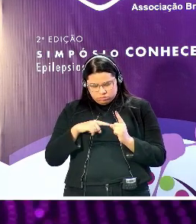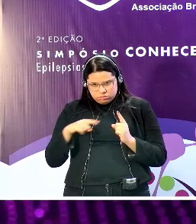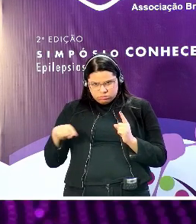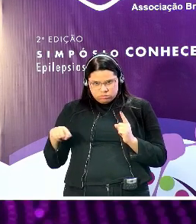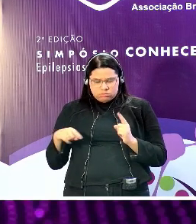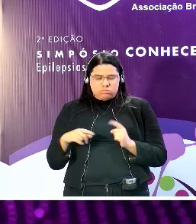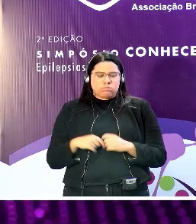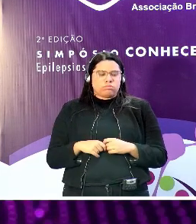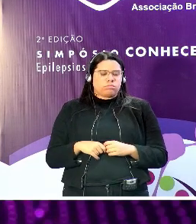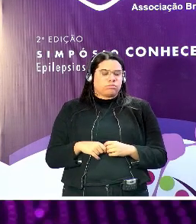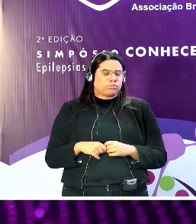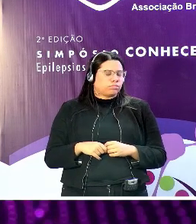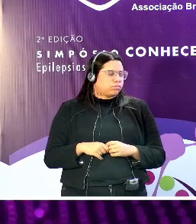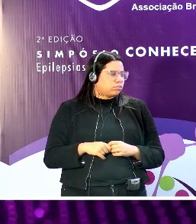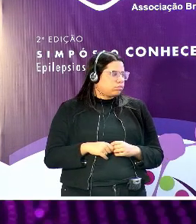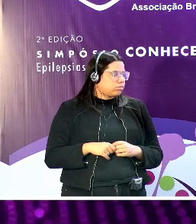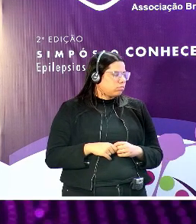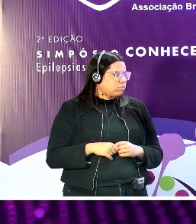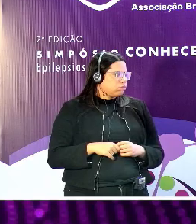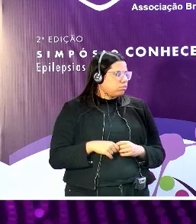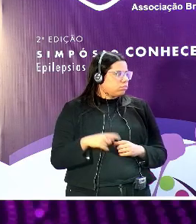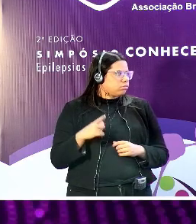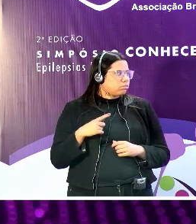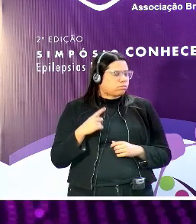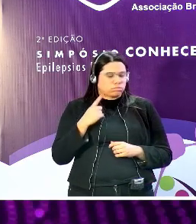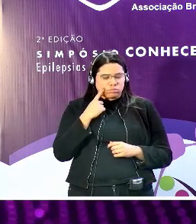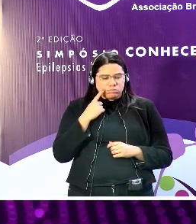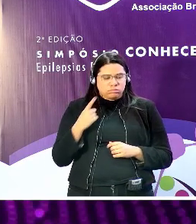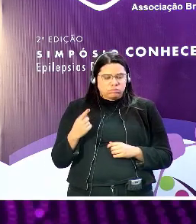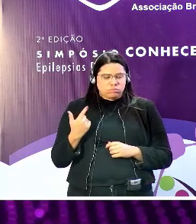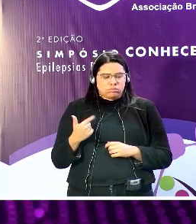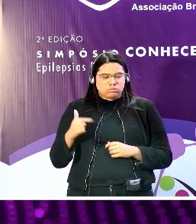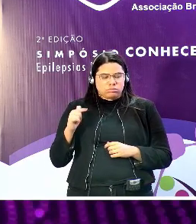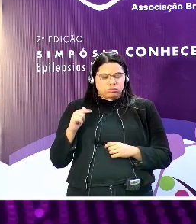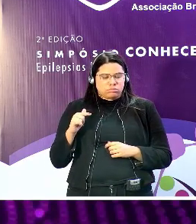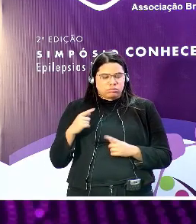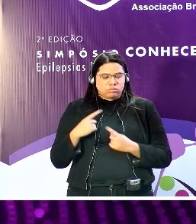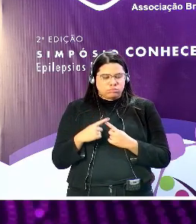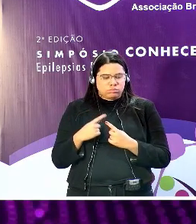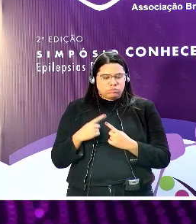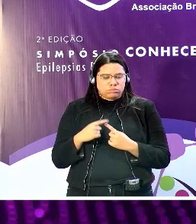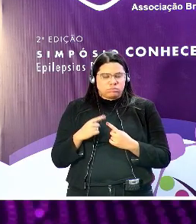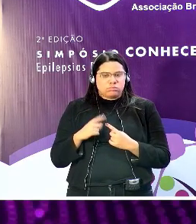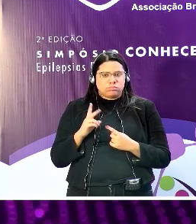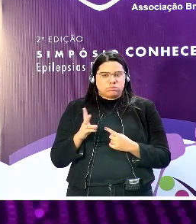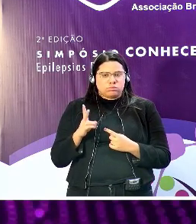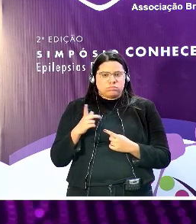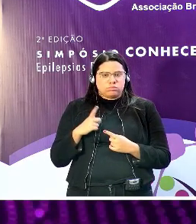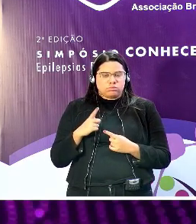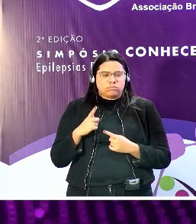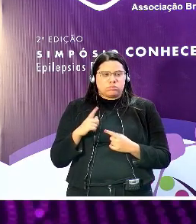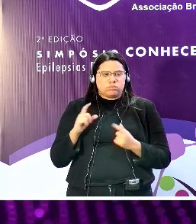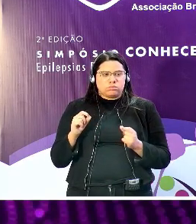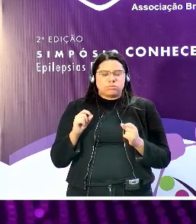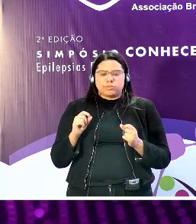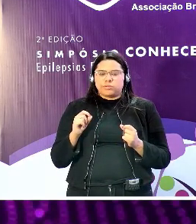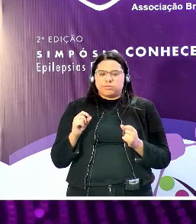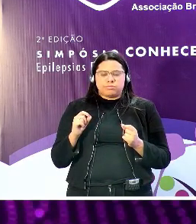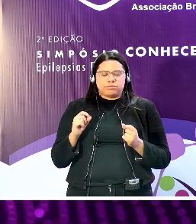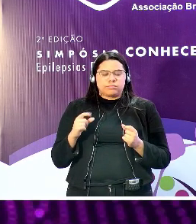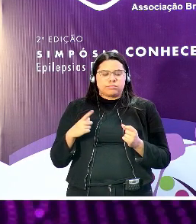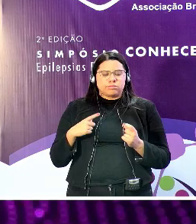A gente tem aqui a carbamazepina. Sempre tem algo que fica para trás. Então,